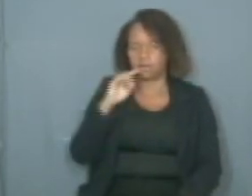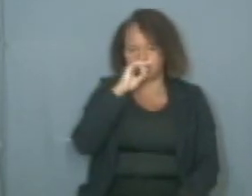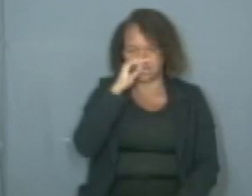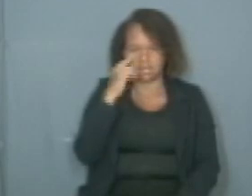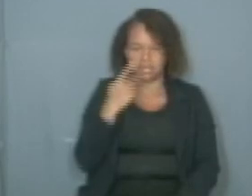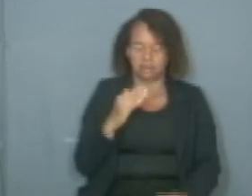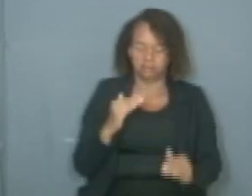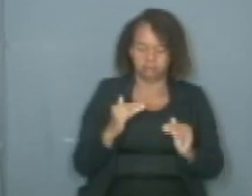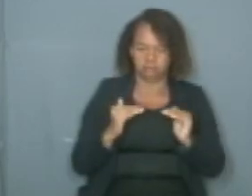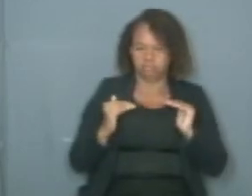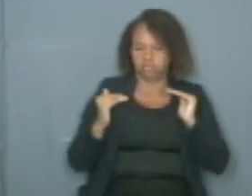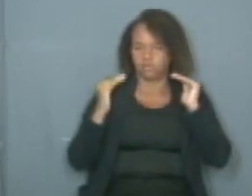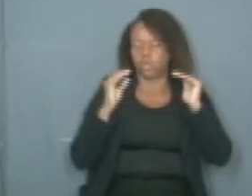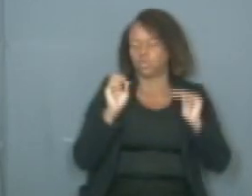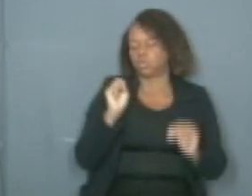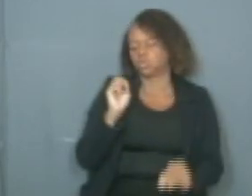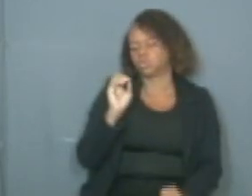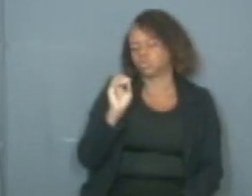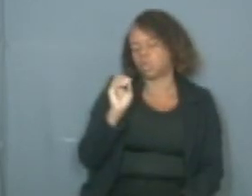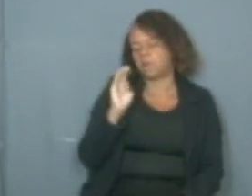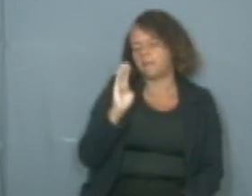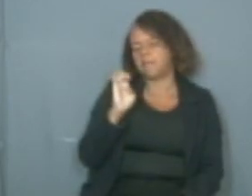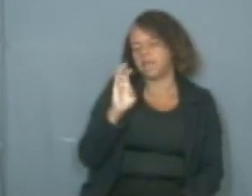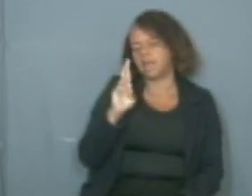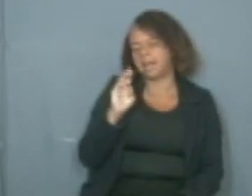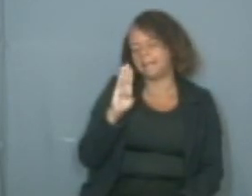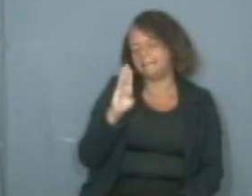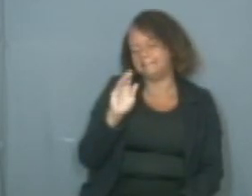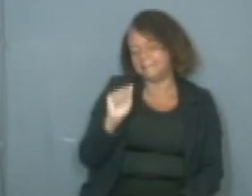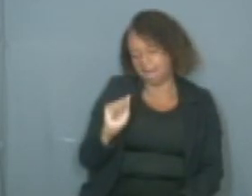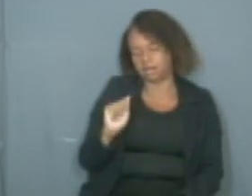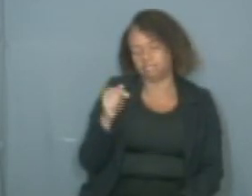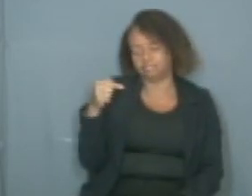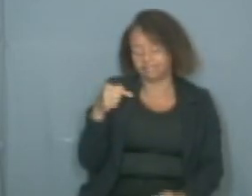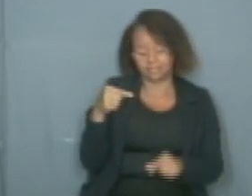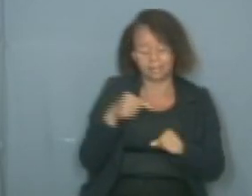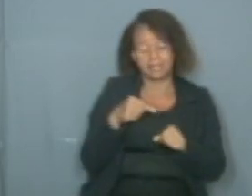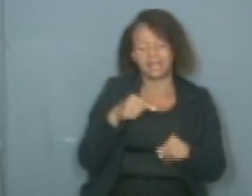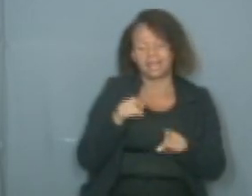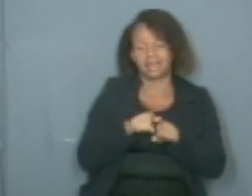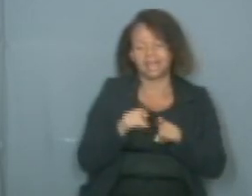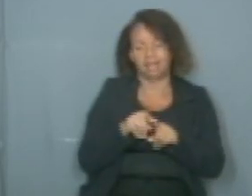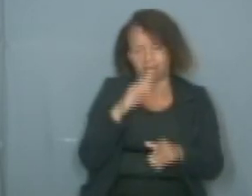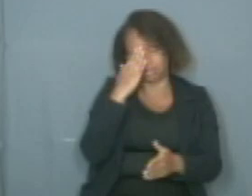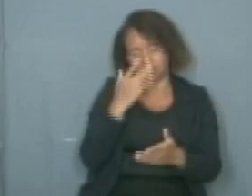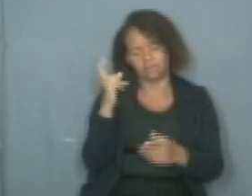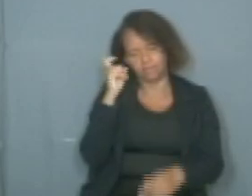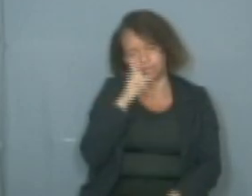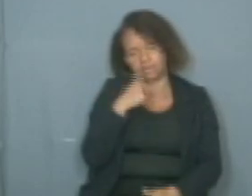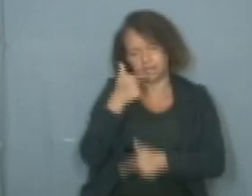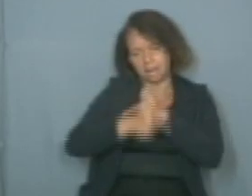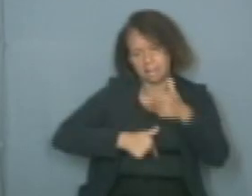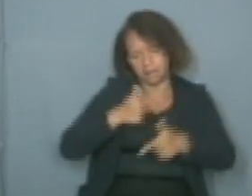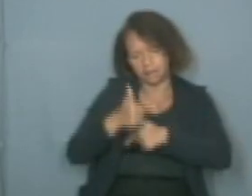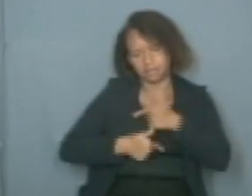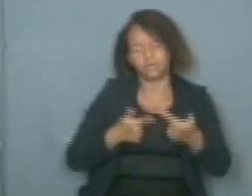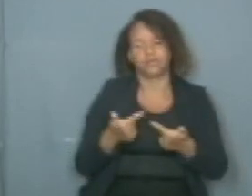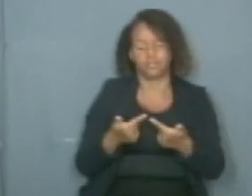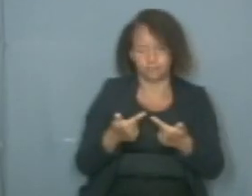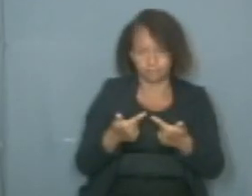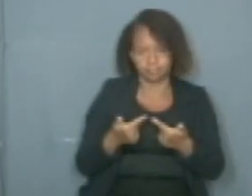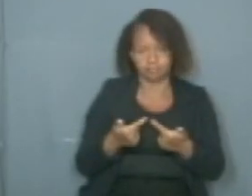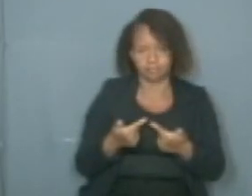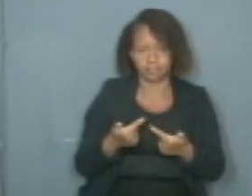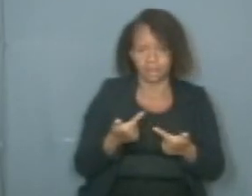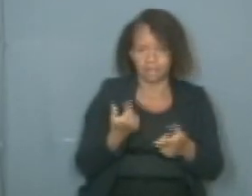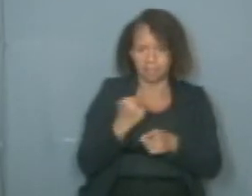senão a soberba. Existe uma soberba enorme, que inclusive acredito que dificulta o trabalho dos próprios vereadores de situação,